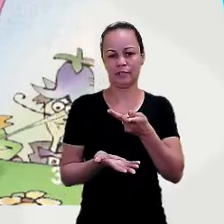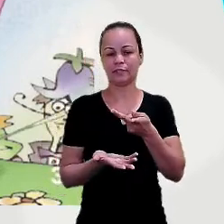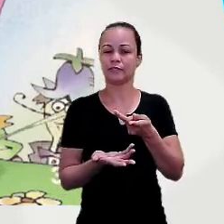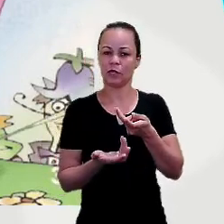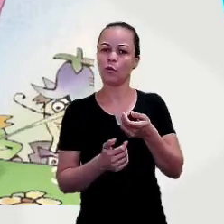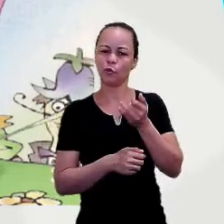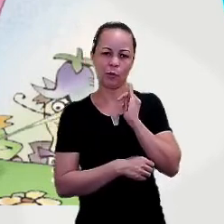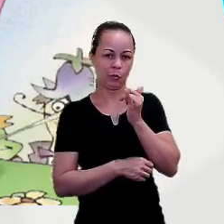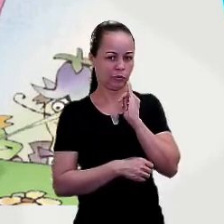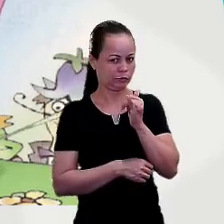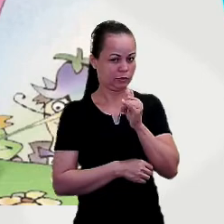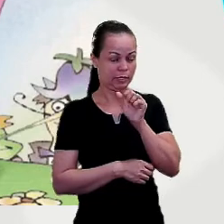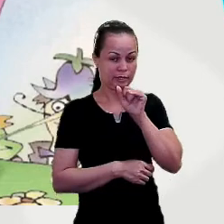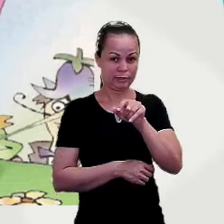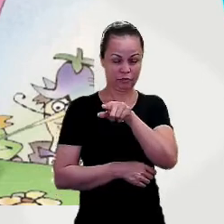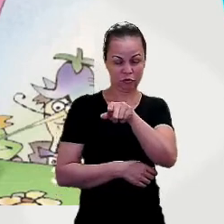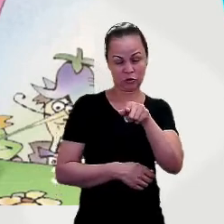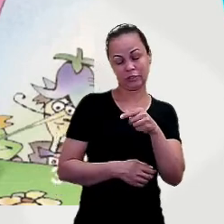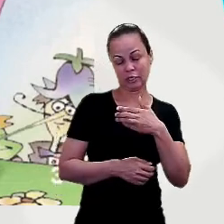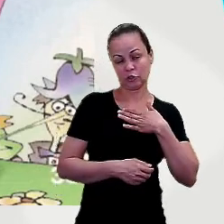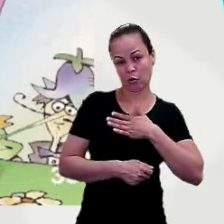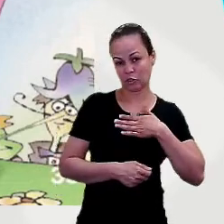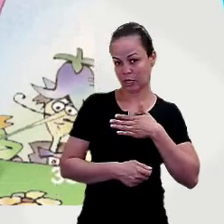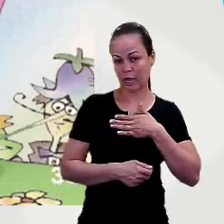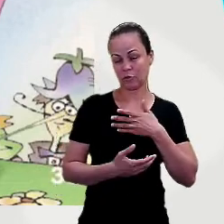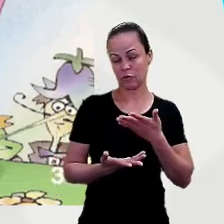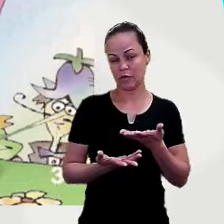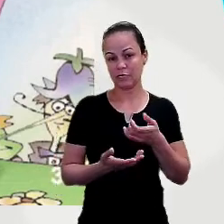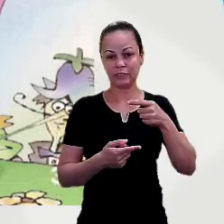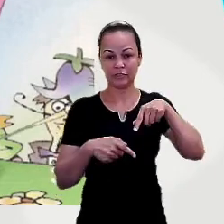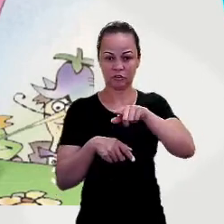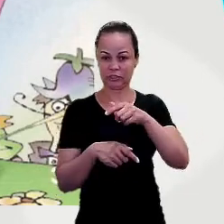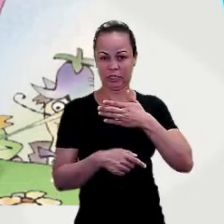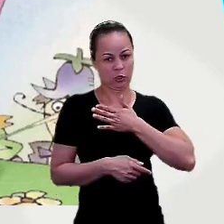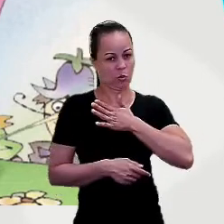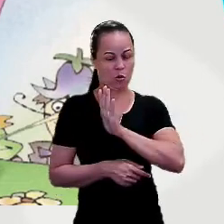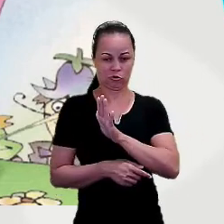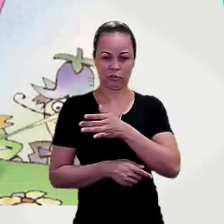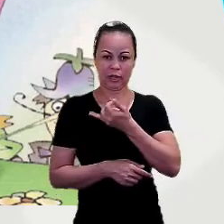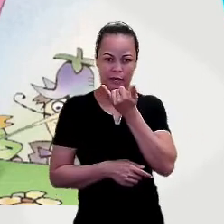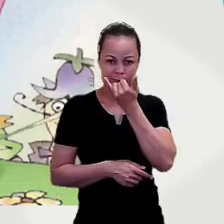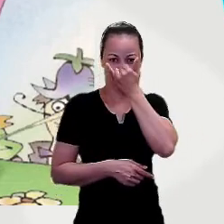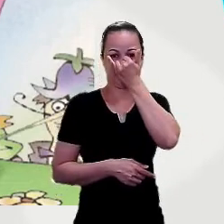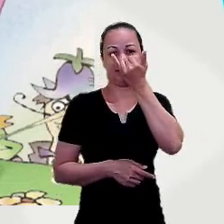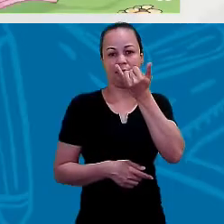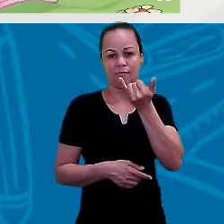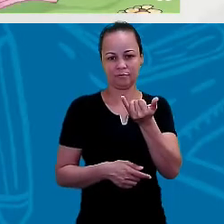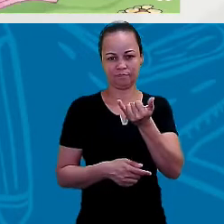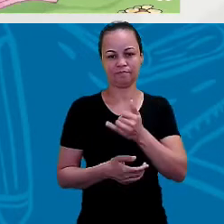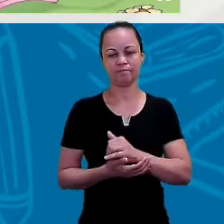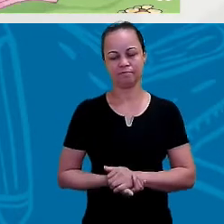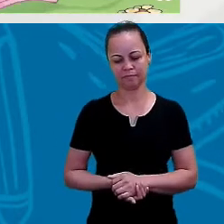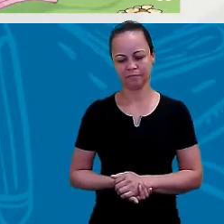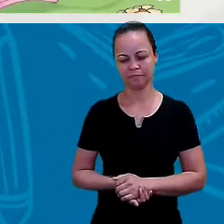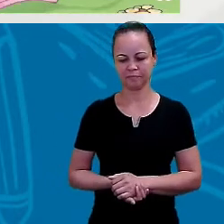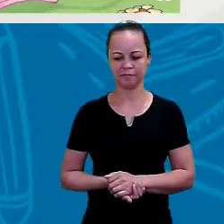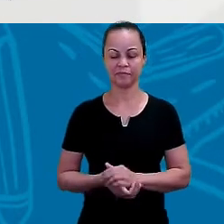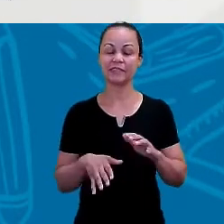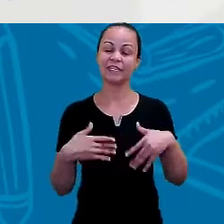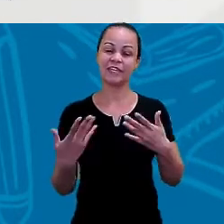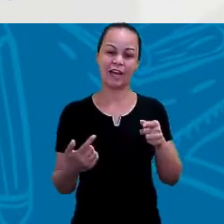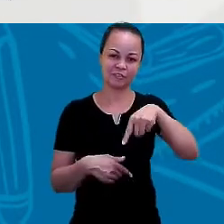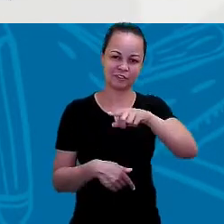contar. Se gostaram, muito bem. Se não gostaram, azar. E aí, pessoal, gostaram da